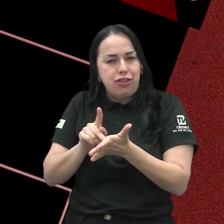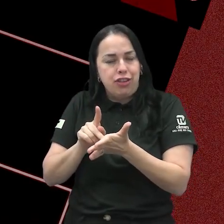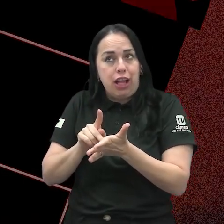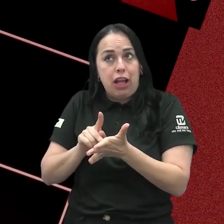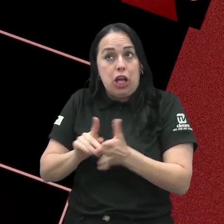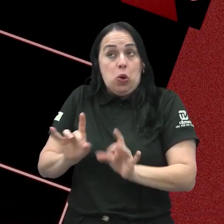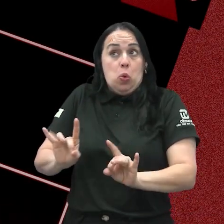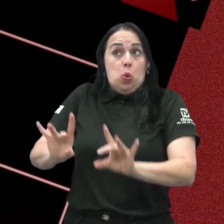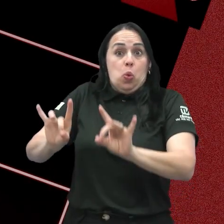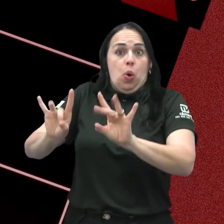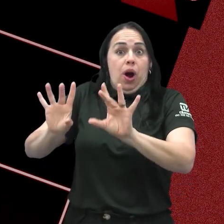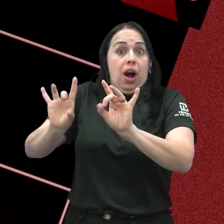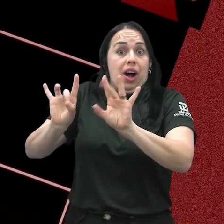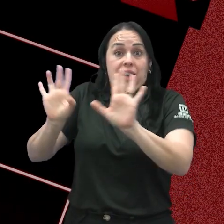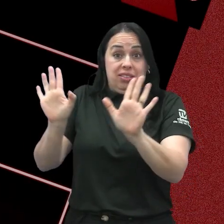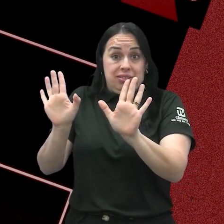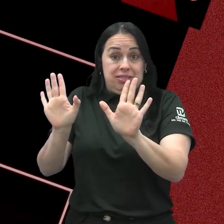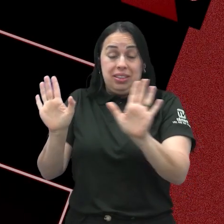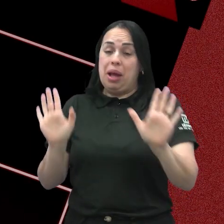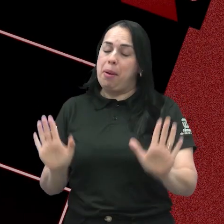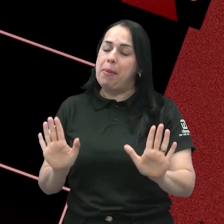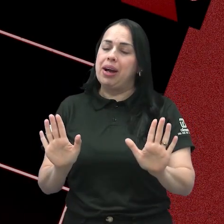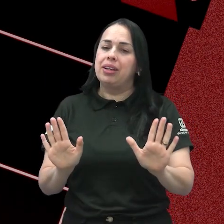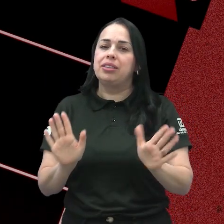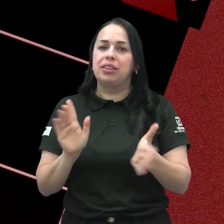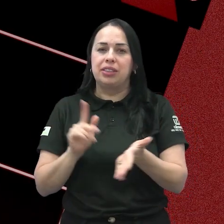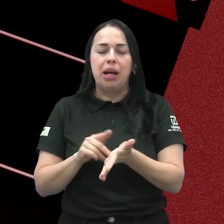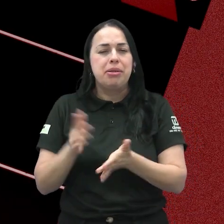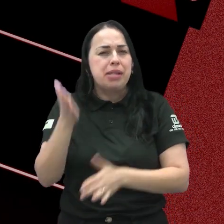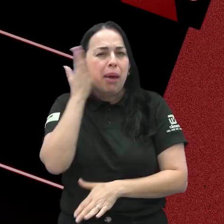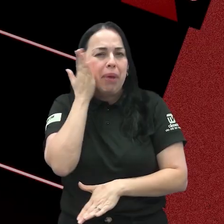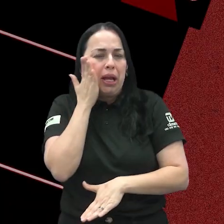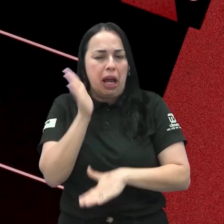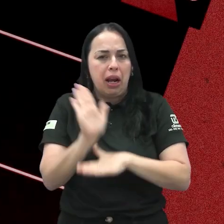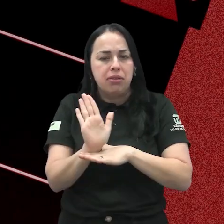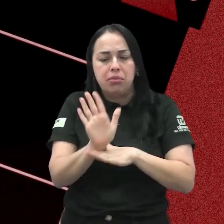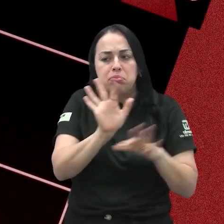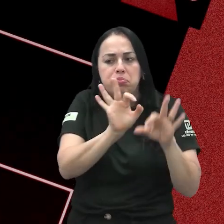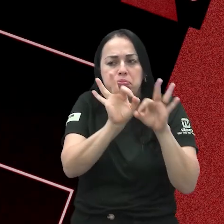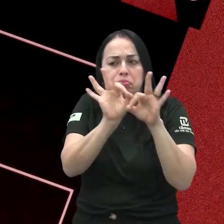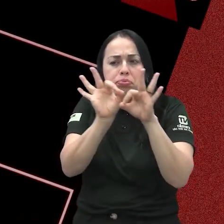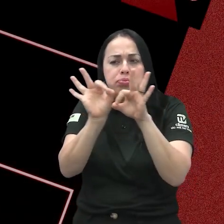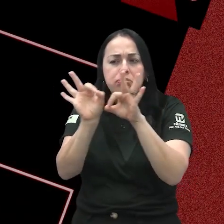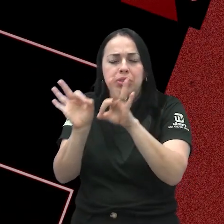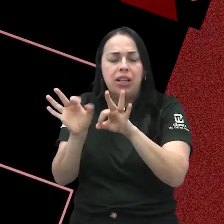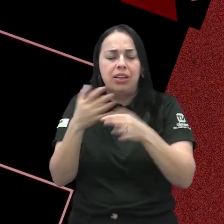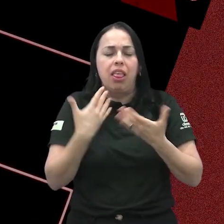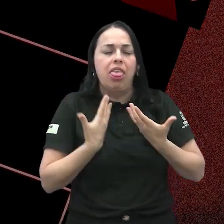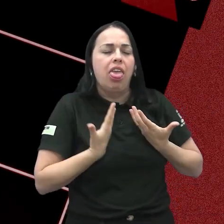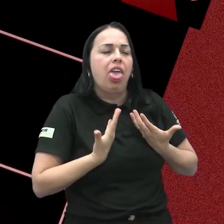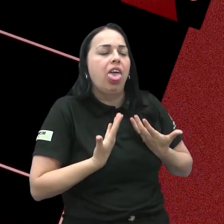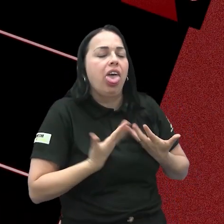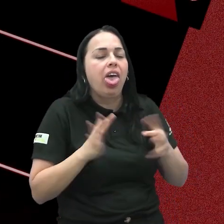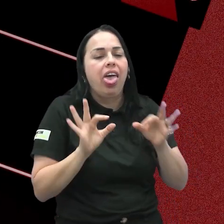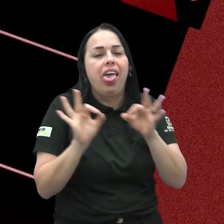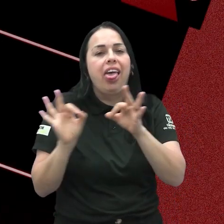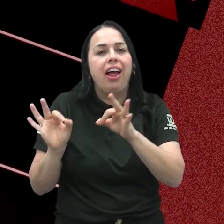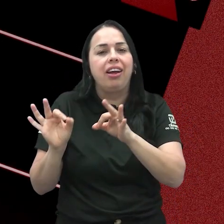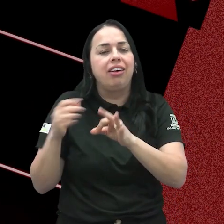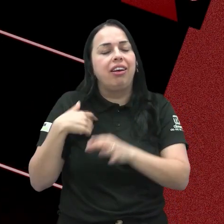Aliás, esse nem é o foco, viu? Mas é daquelas produções para você assistir quando tá cansado e não